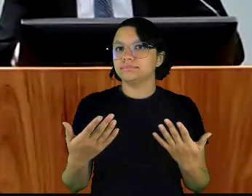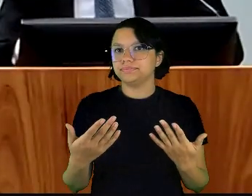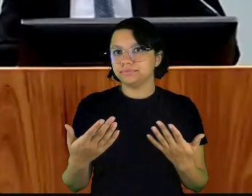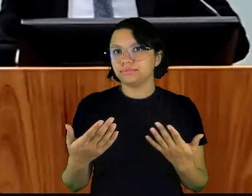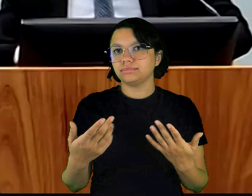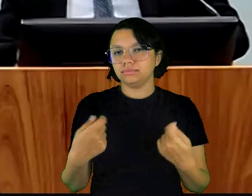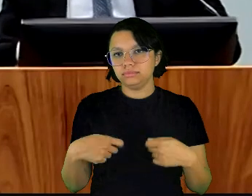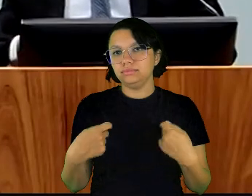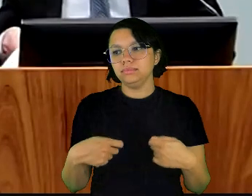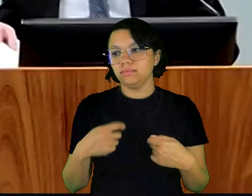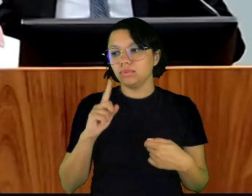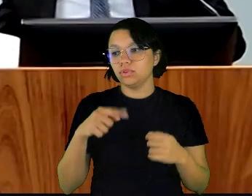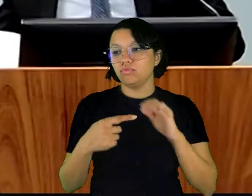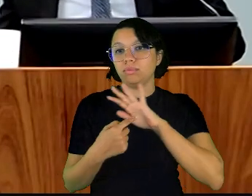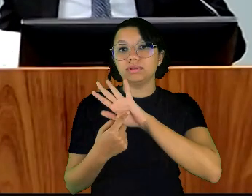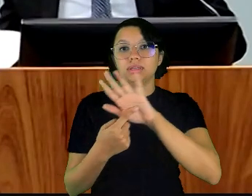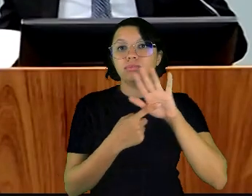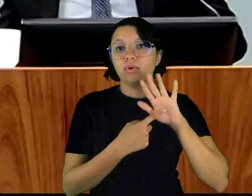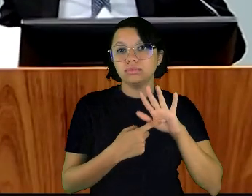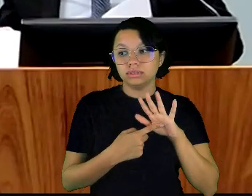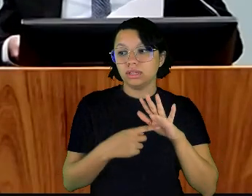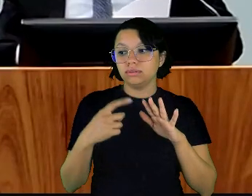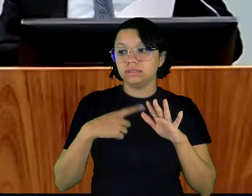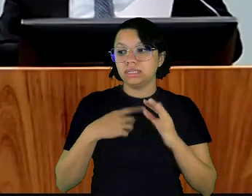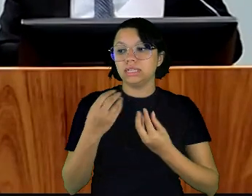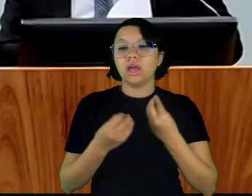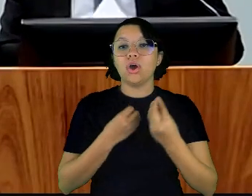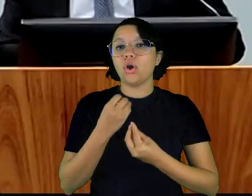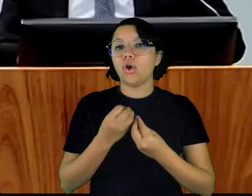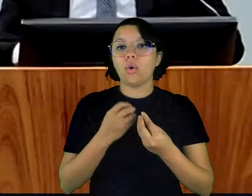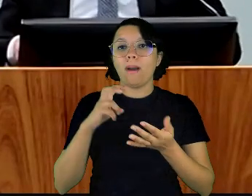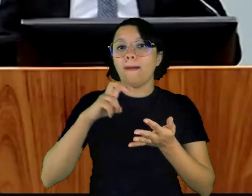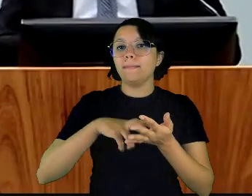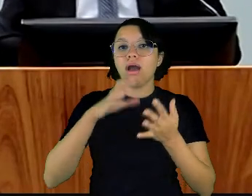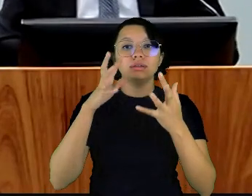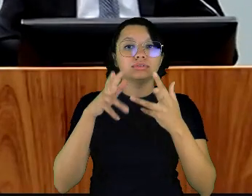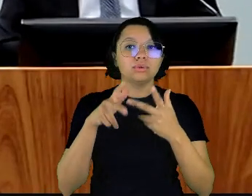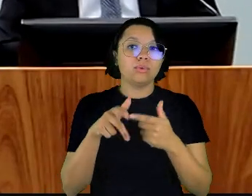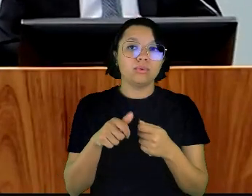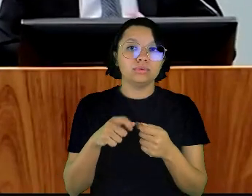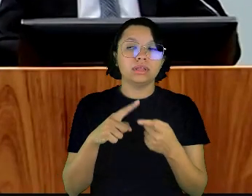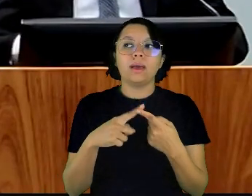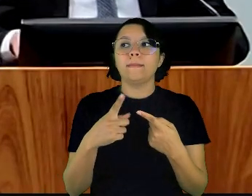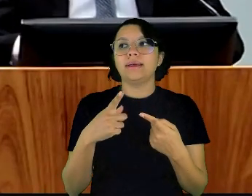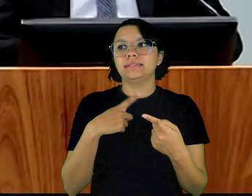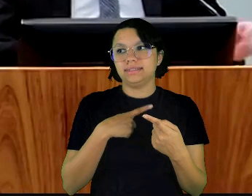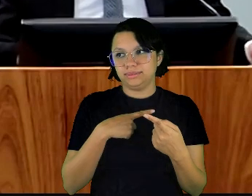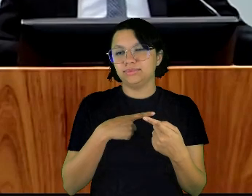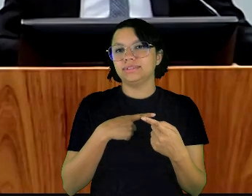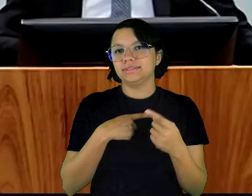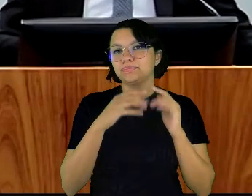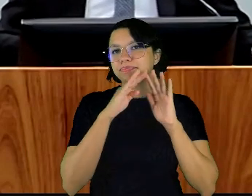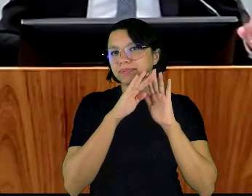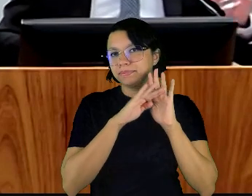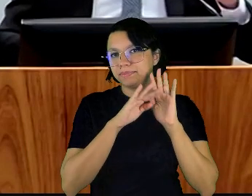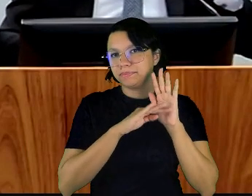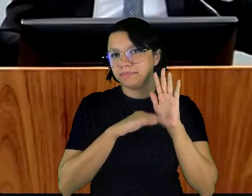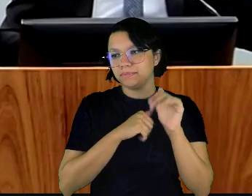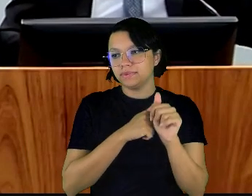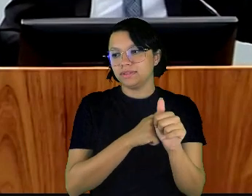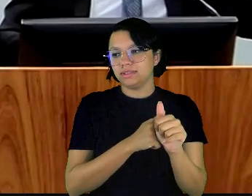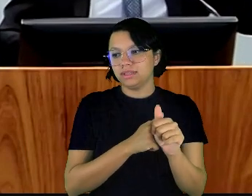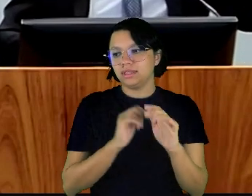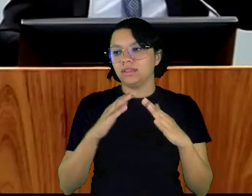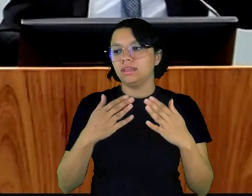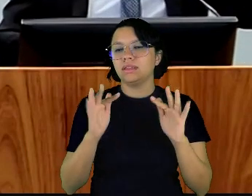isso foi uma demonstração. Daria para passarmos o resto da manhã aqui, mas temos uma pauta. E então, eu dou por encerrada